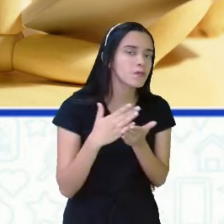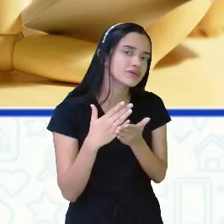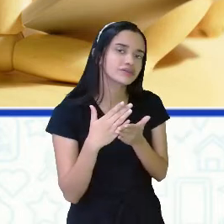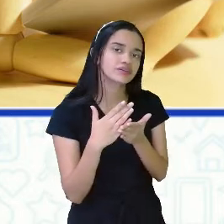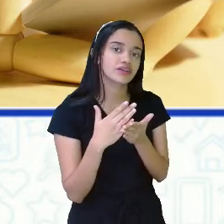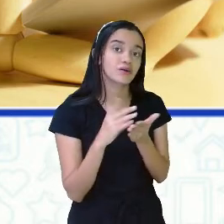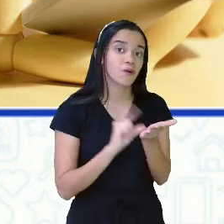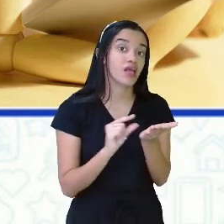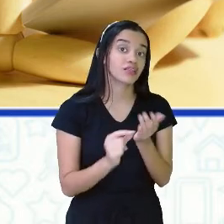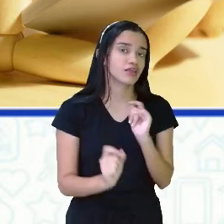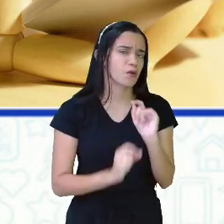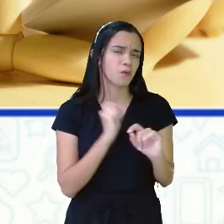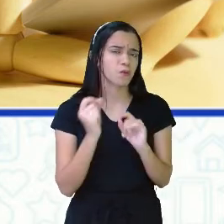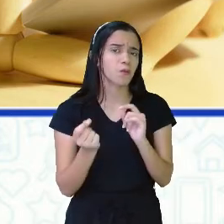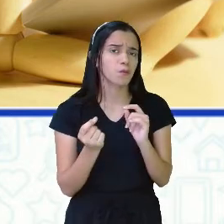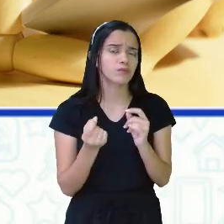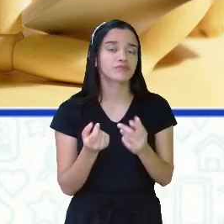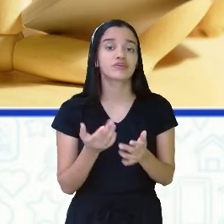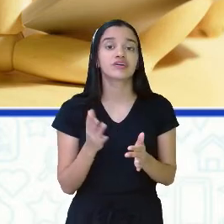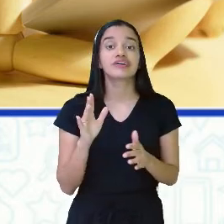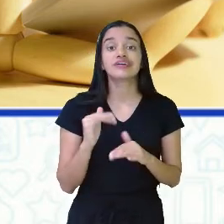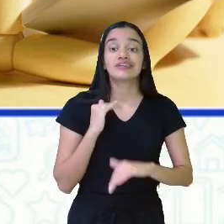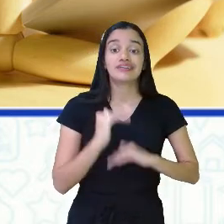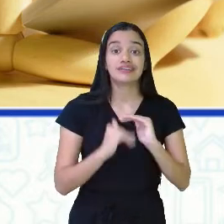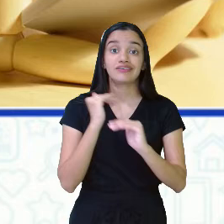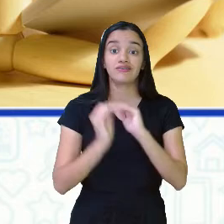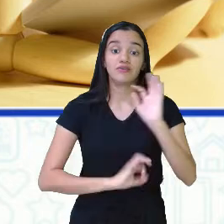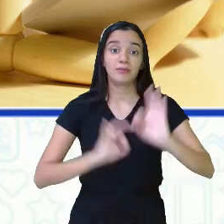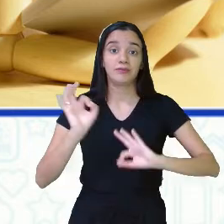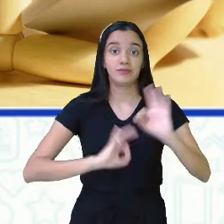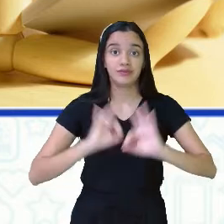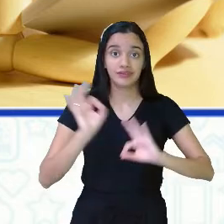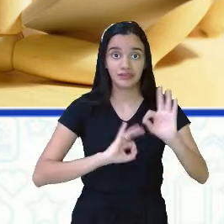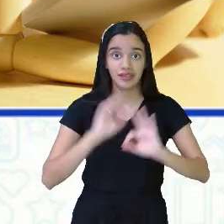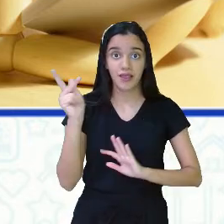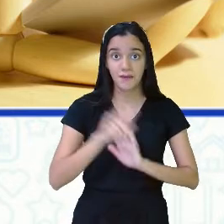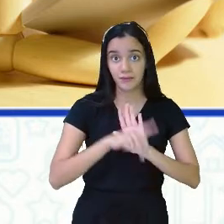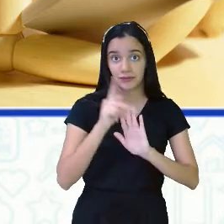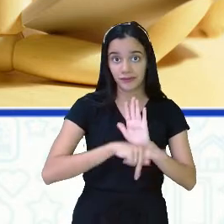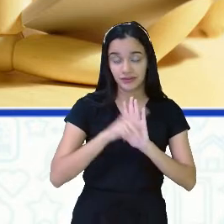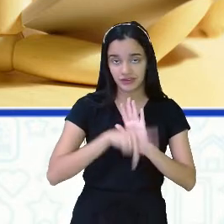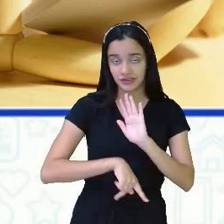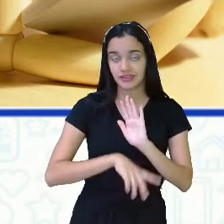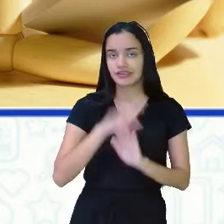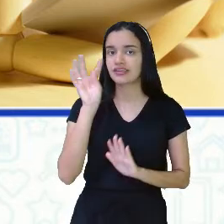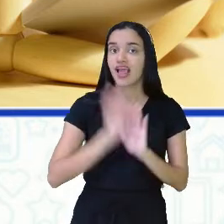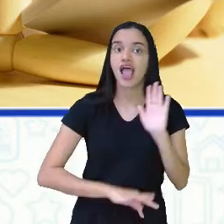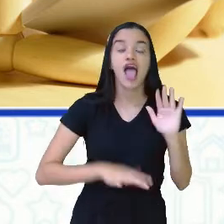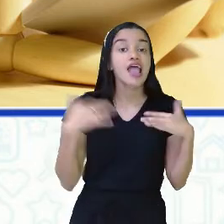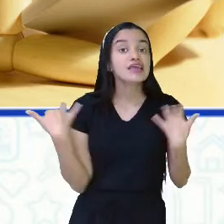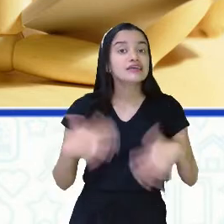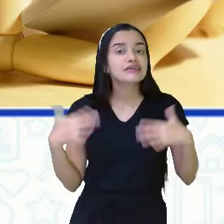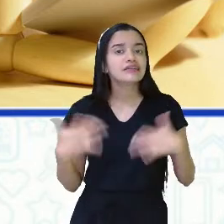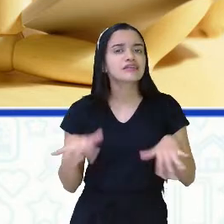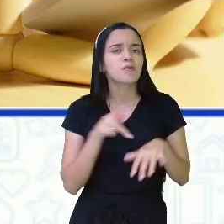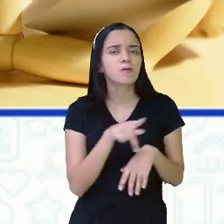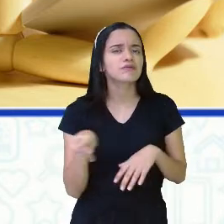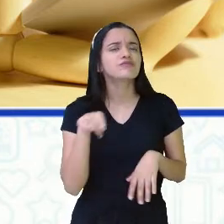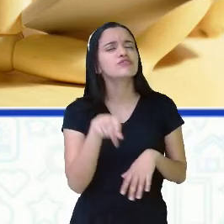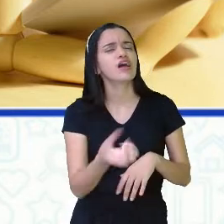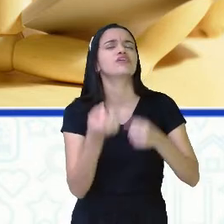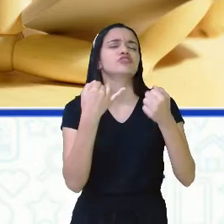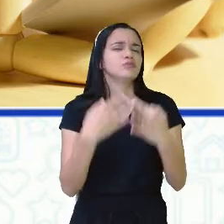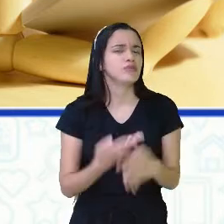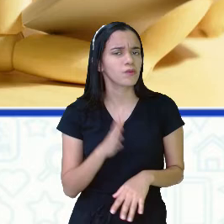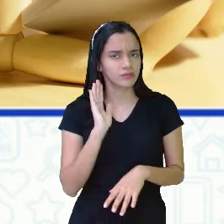é, antes de tudo, desenvolvendo o quê? Um planejamento e projeto de texto. Eita, Camille, tu já falasse